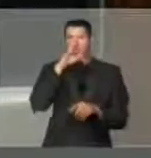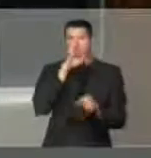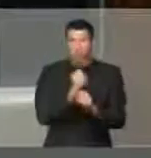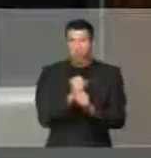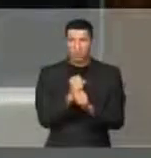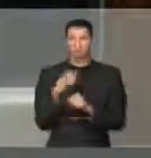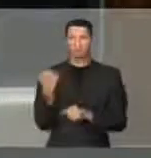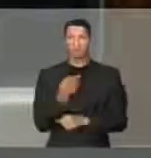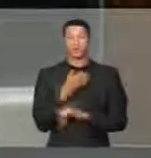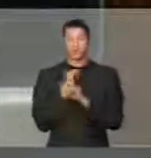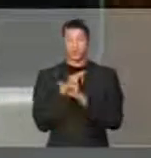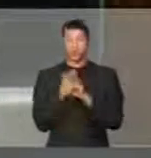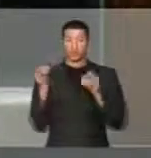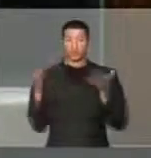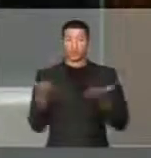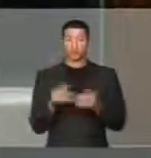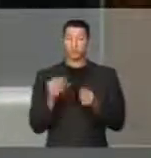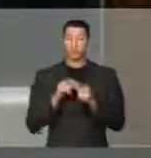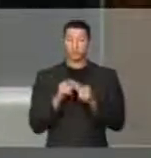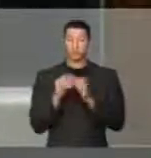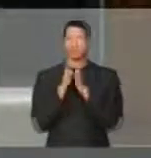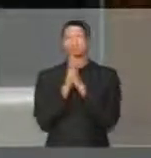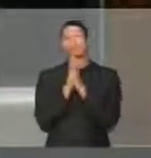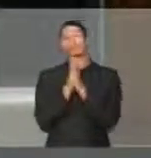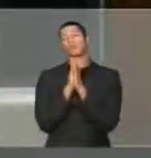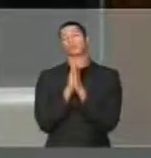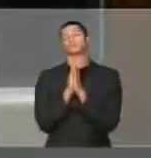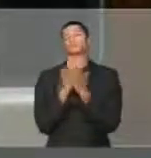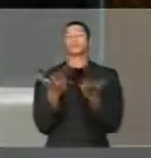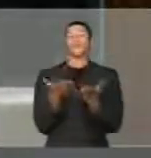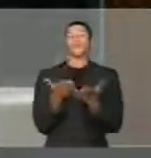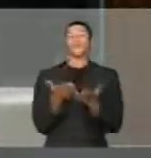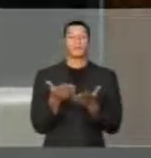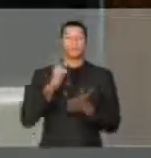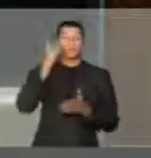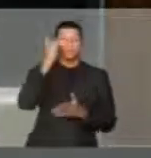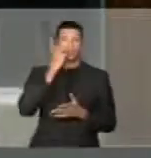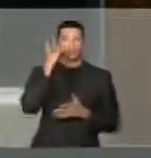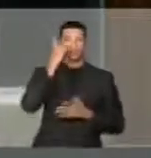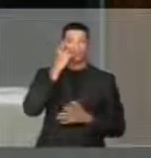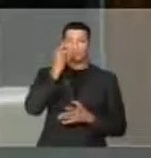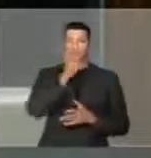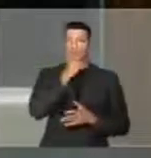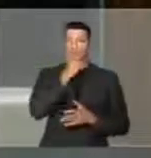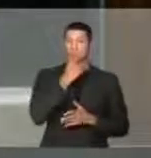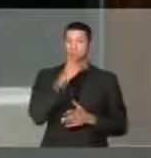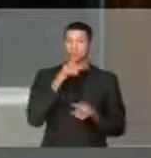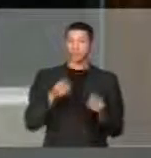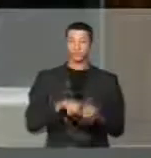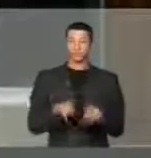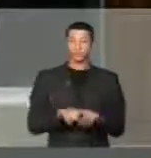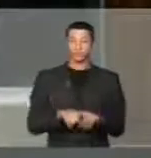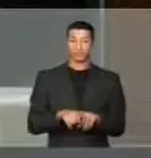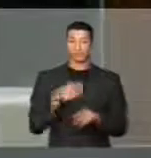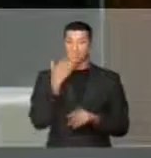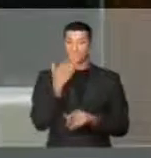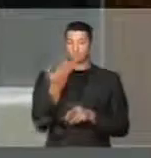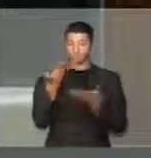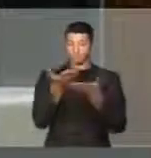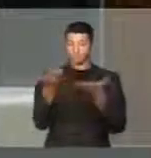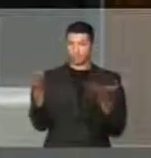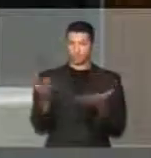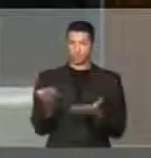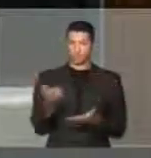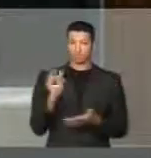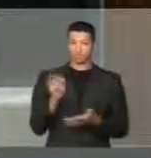nosso pronunciamento hoje é para fazer um apelo a deputados e deputadas e também pedir a Vossa